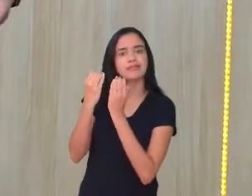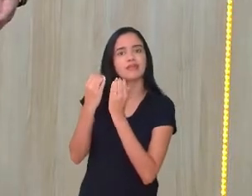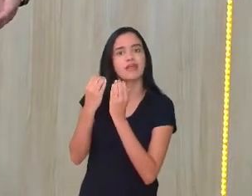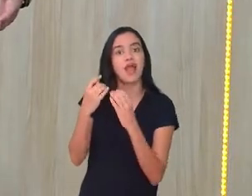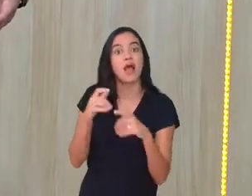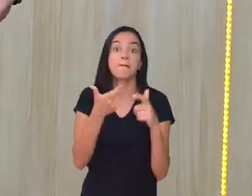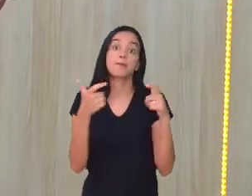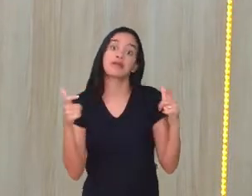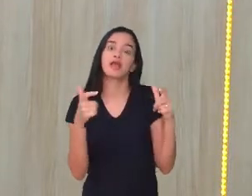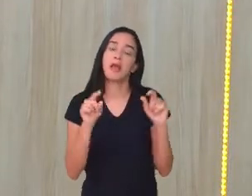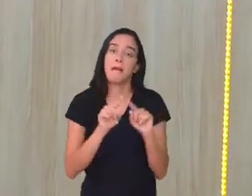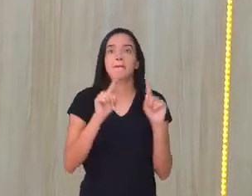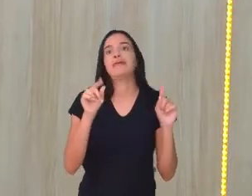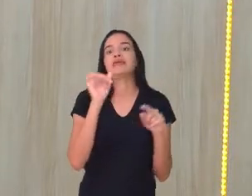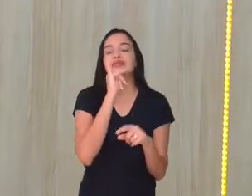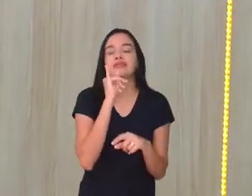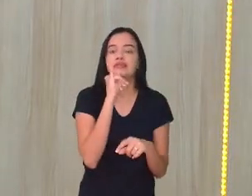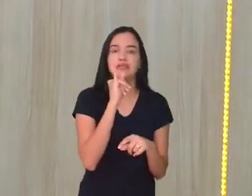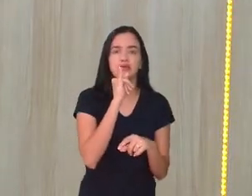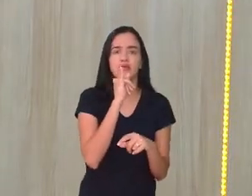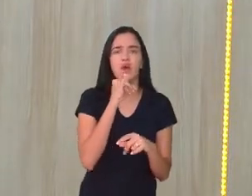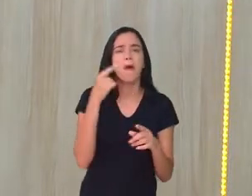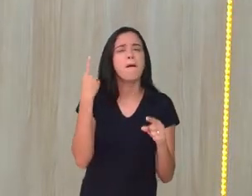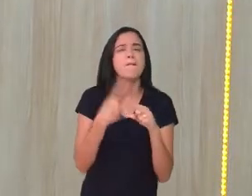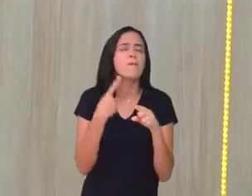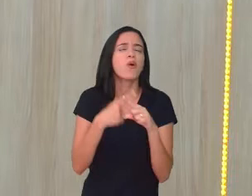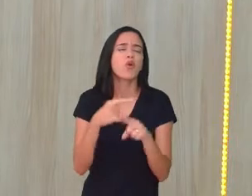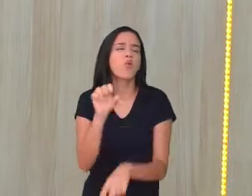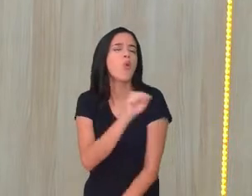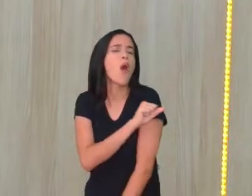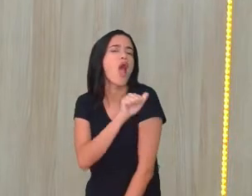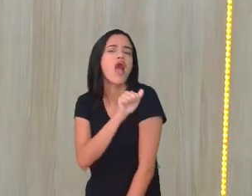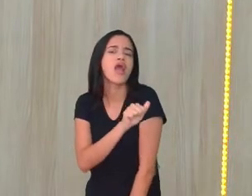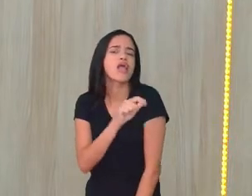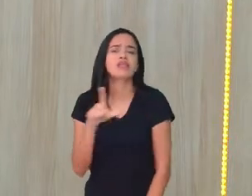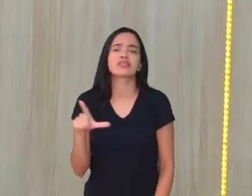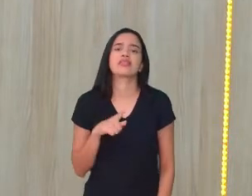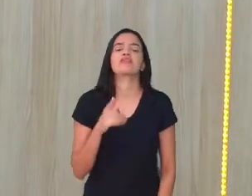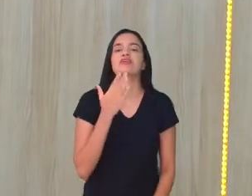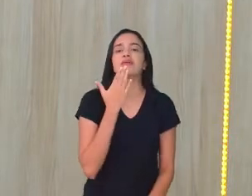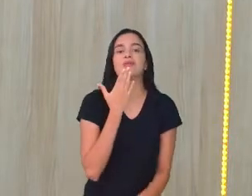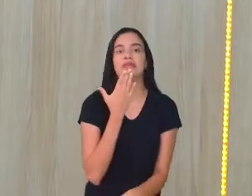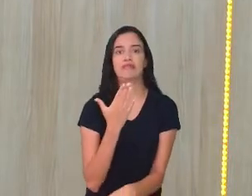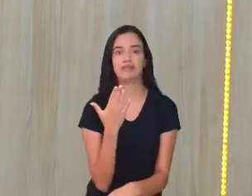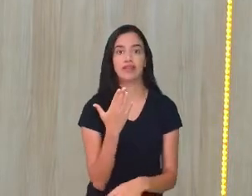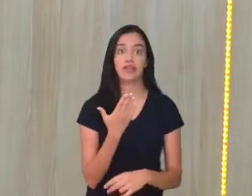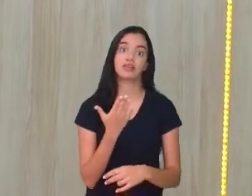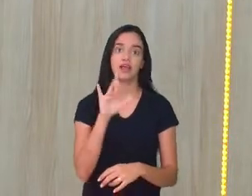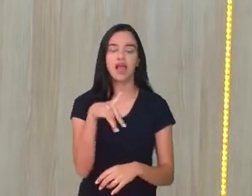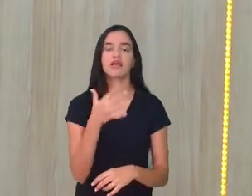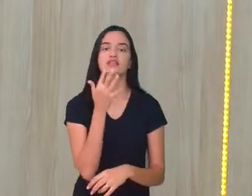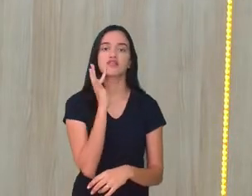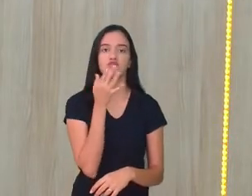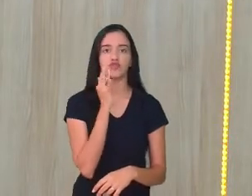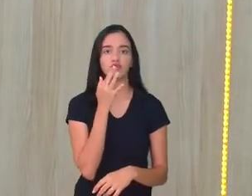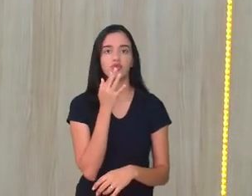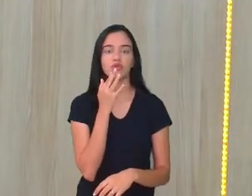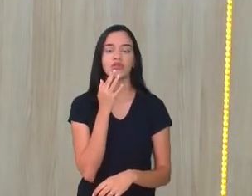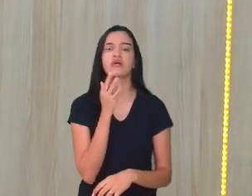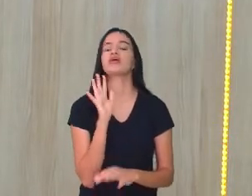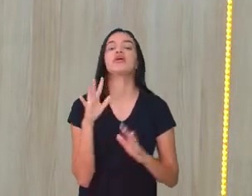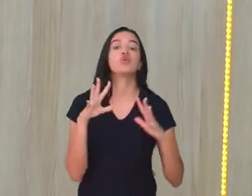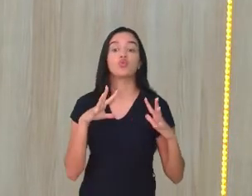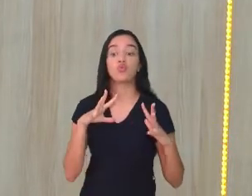maioria. Mas eu não posso dizer que porque o oitavo A teve a preferência na fruta melancia,